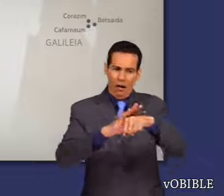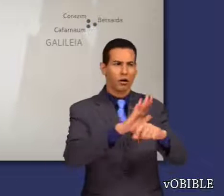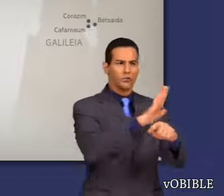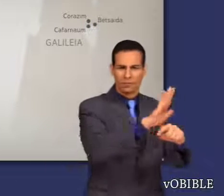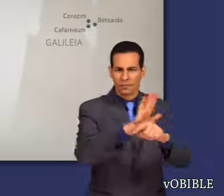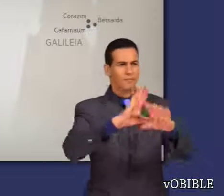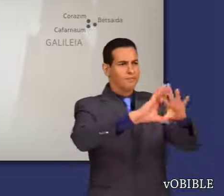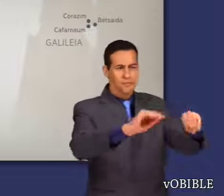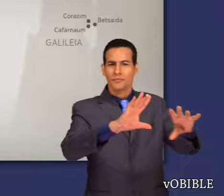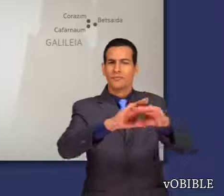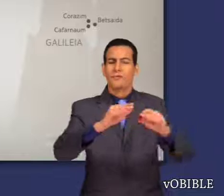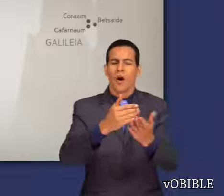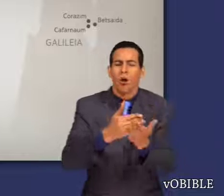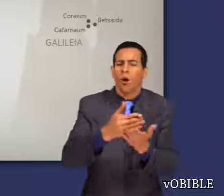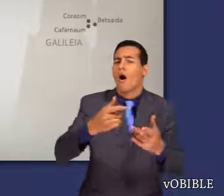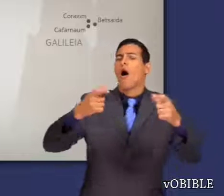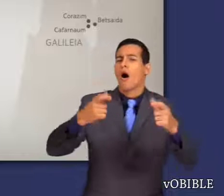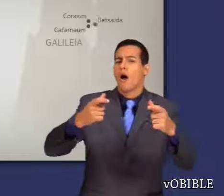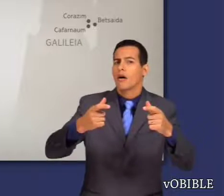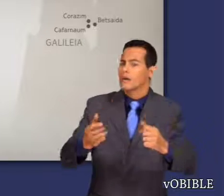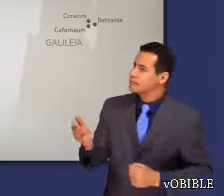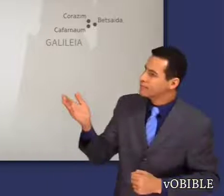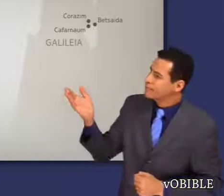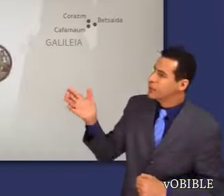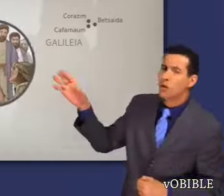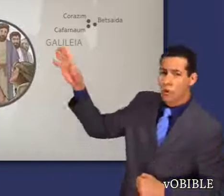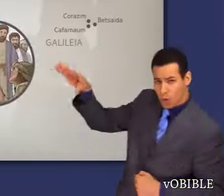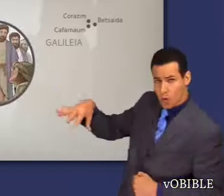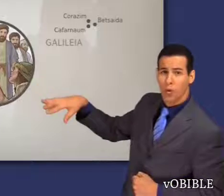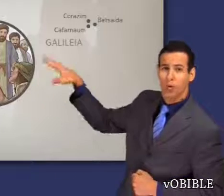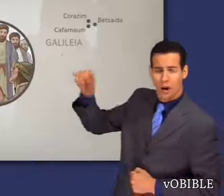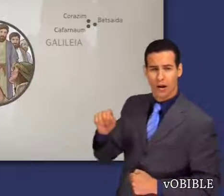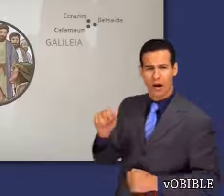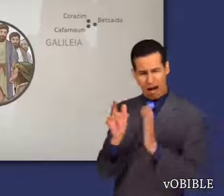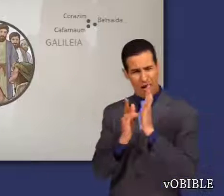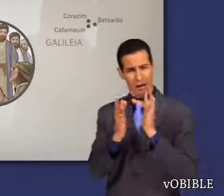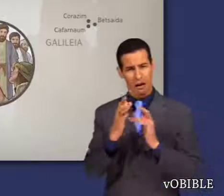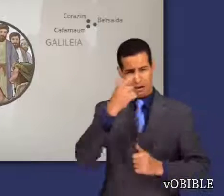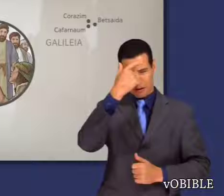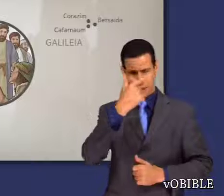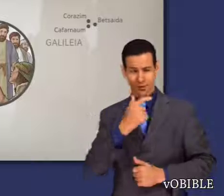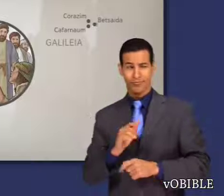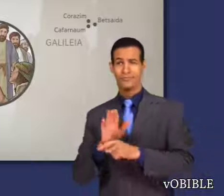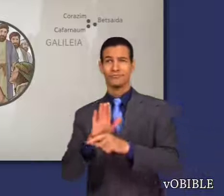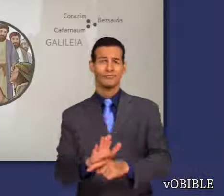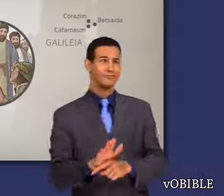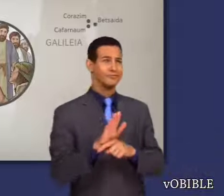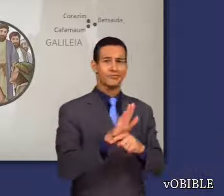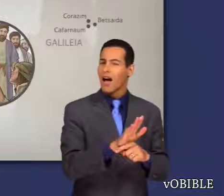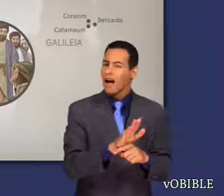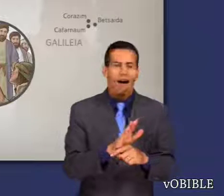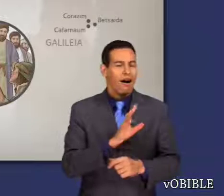início do seu ministério, principalmente na Galileia. Lucas faz mais do que descrever as doenças que Jesus